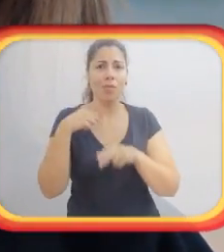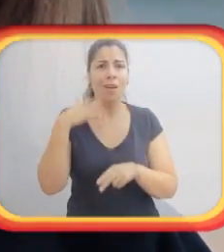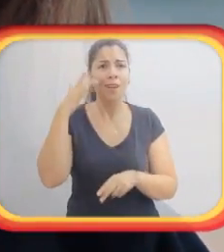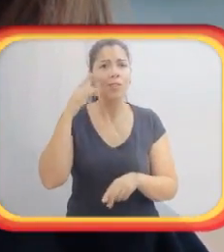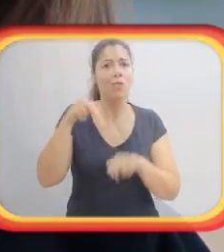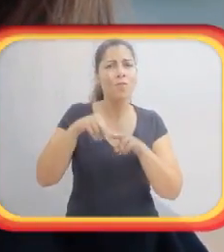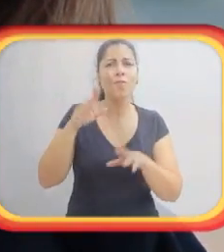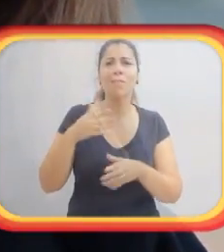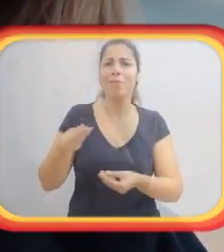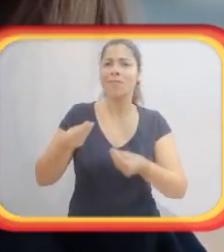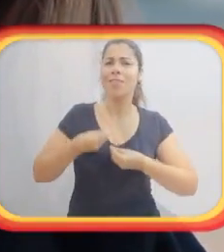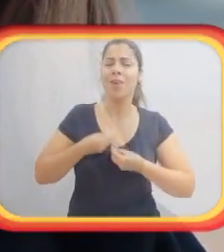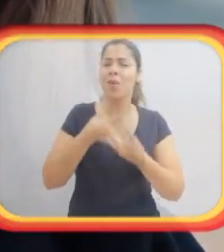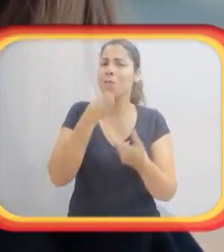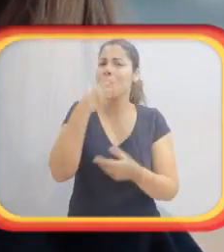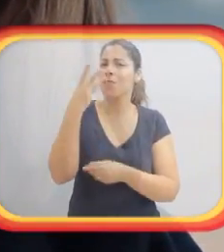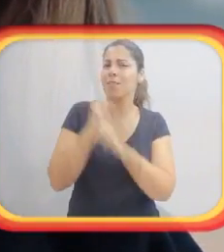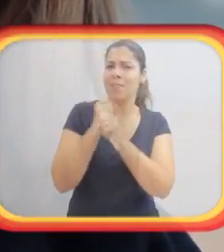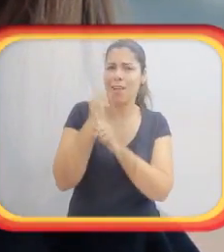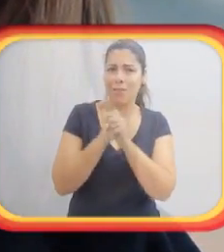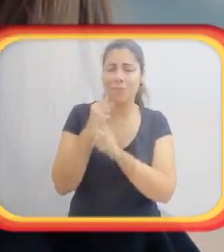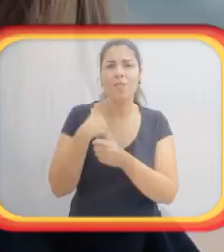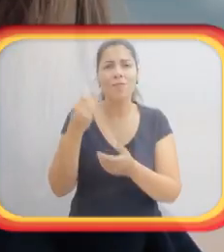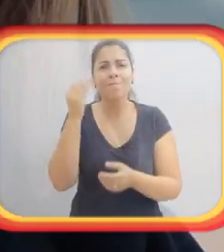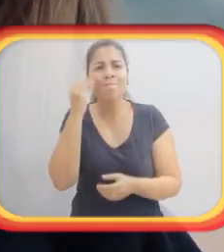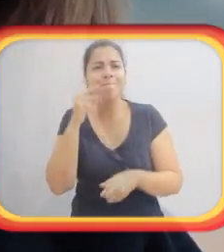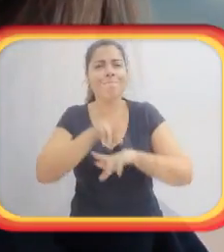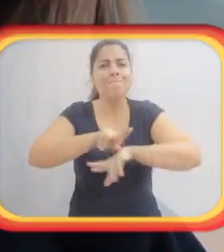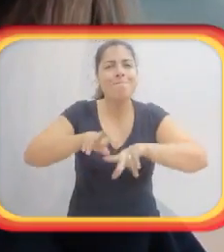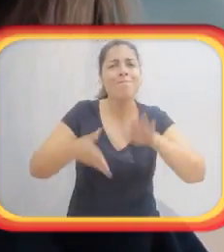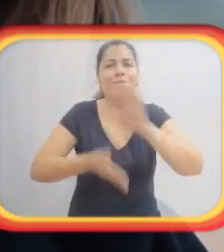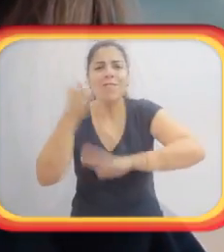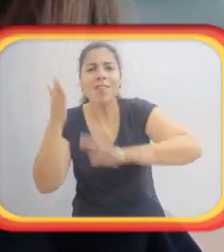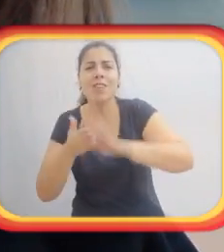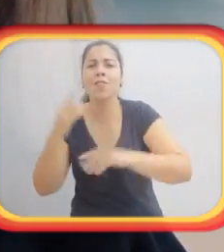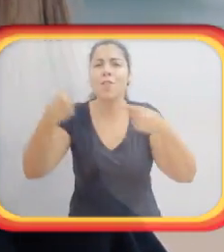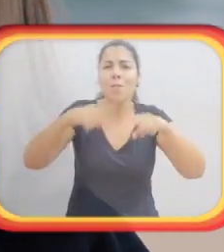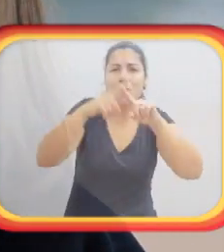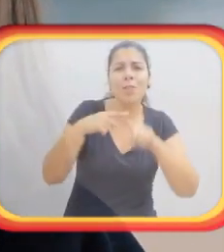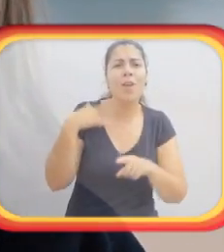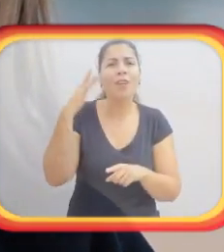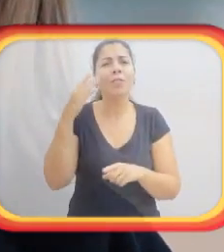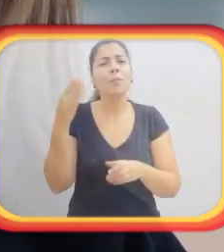E achei que devia ter um papel ativo nesse projeto. E foi